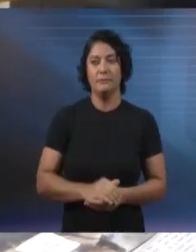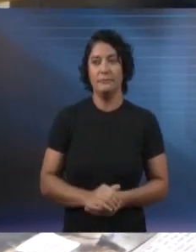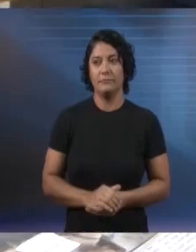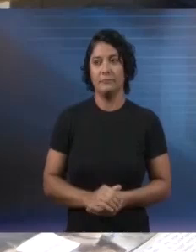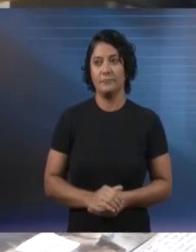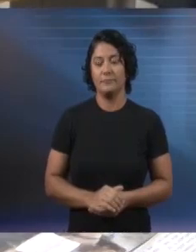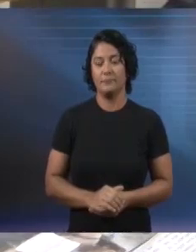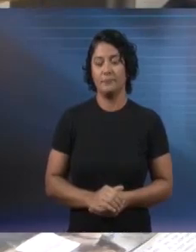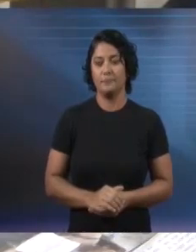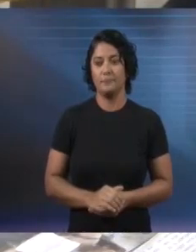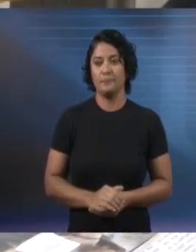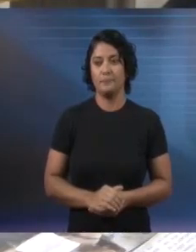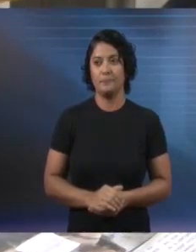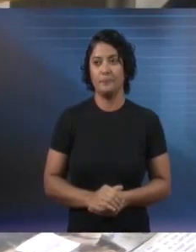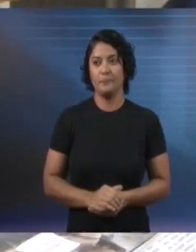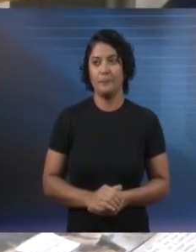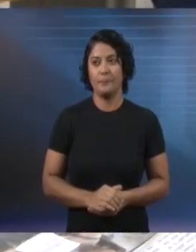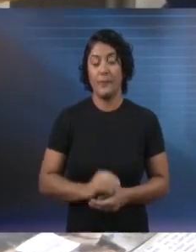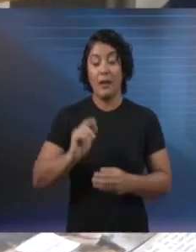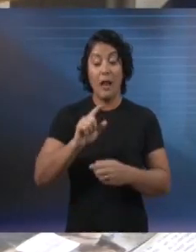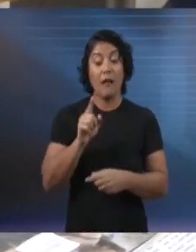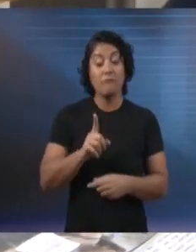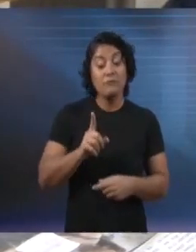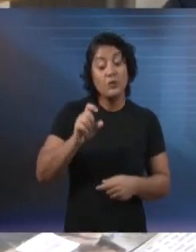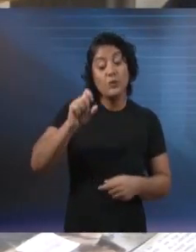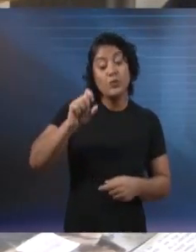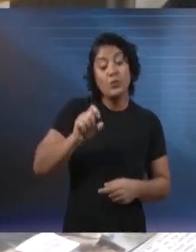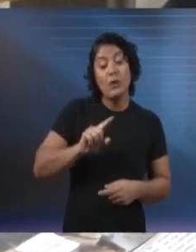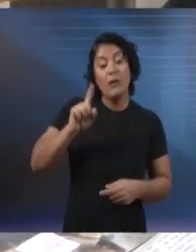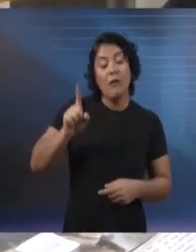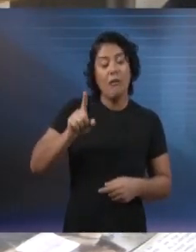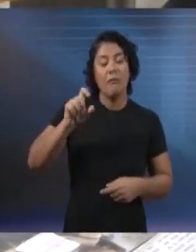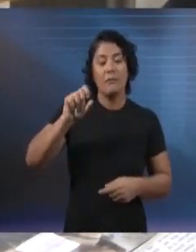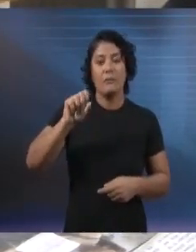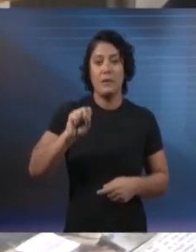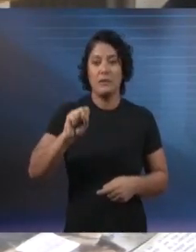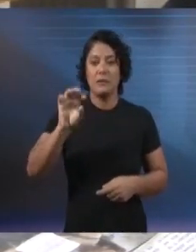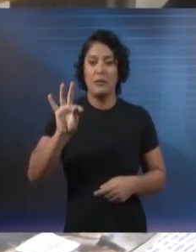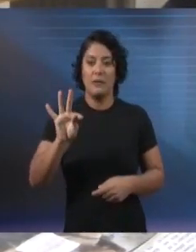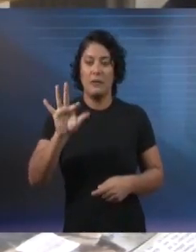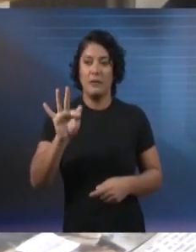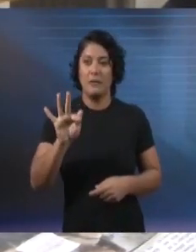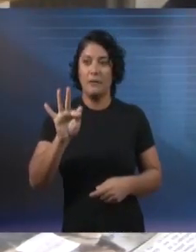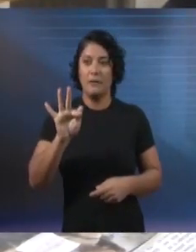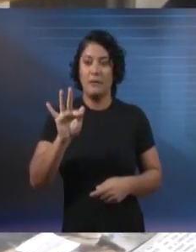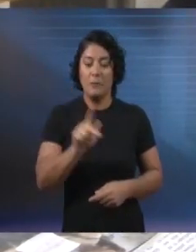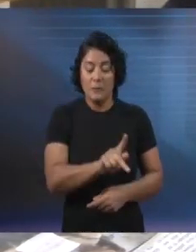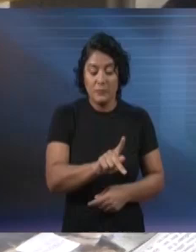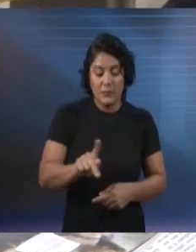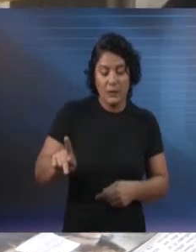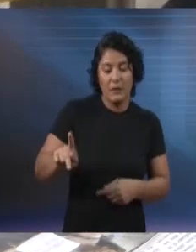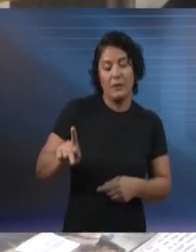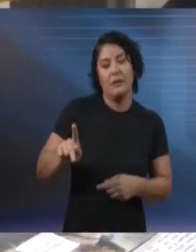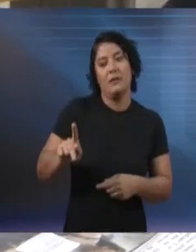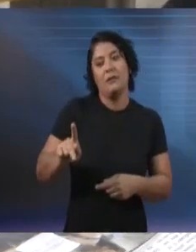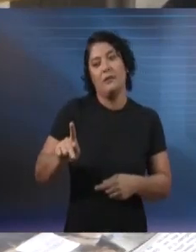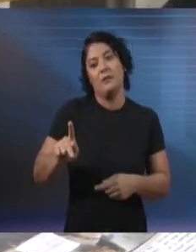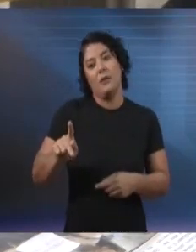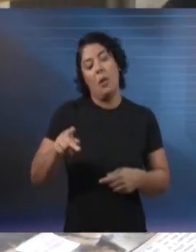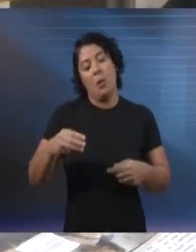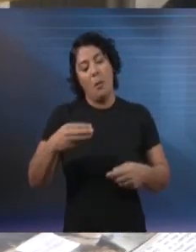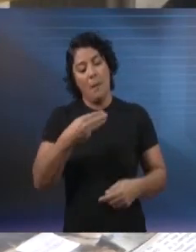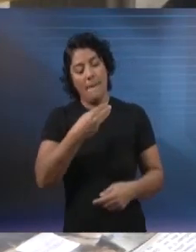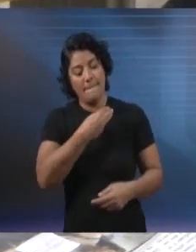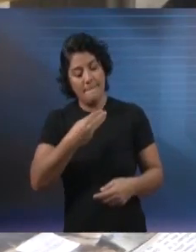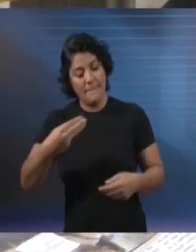inquérito no Supremo, presidido por um ministro que foi nomeado por eles,